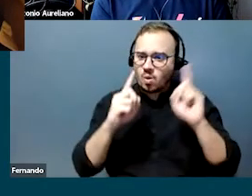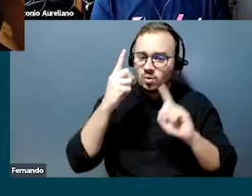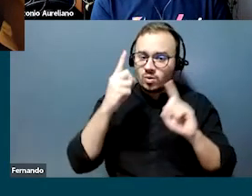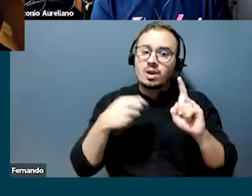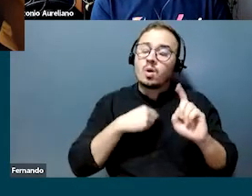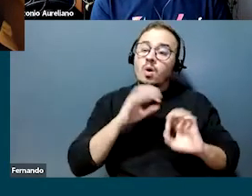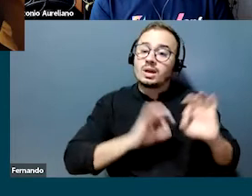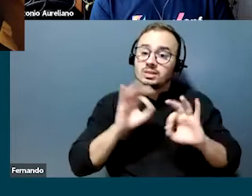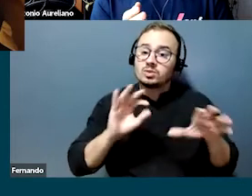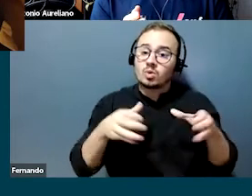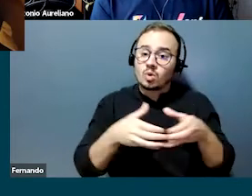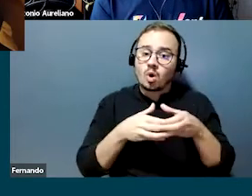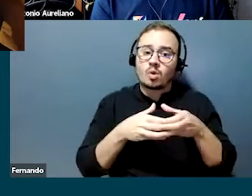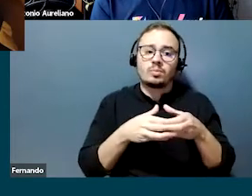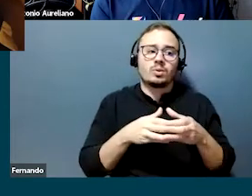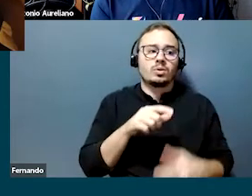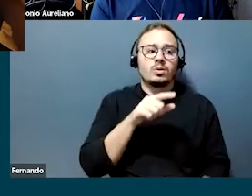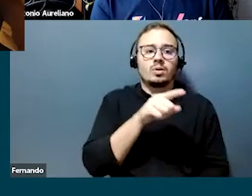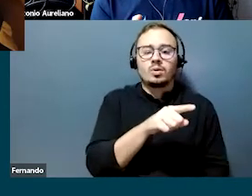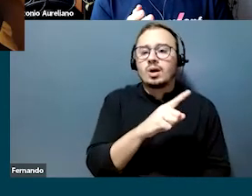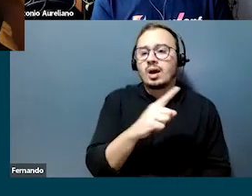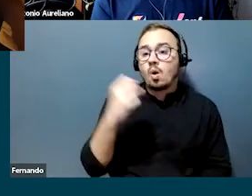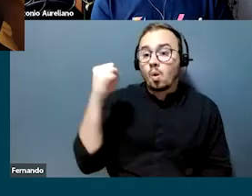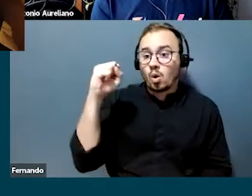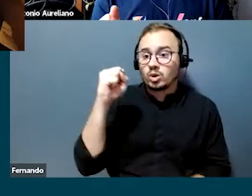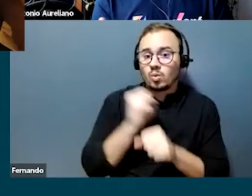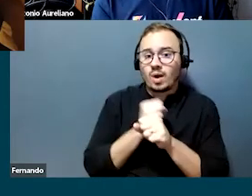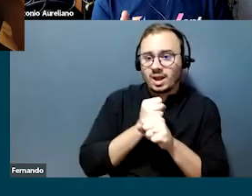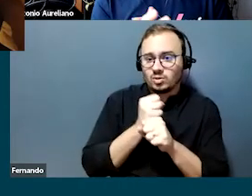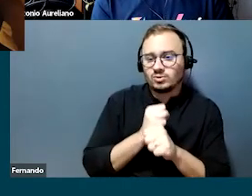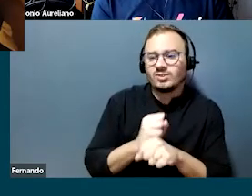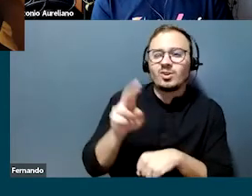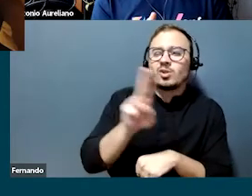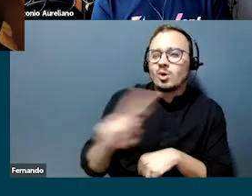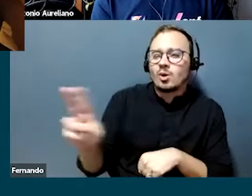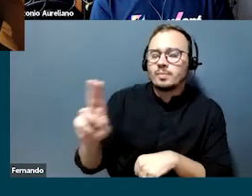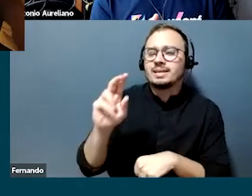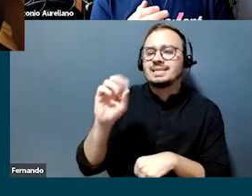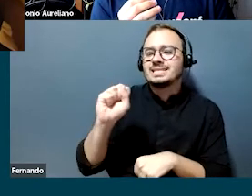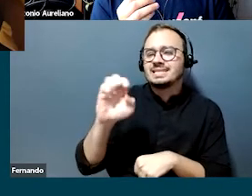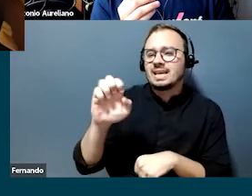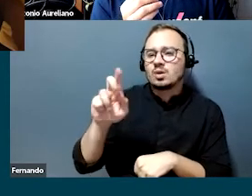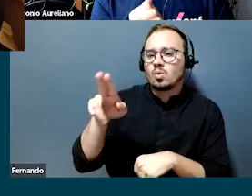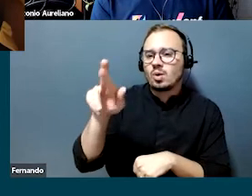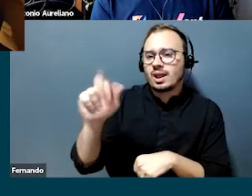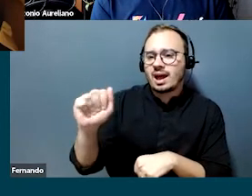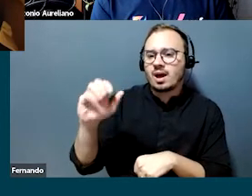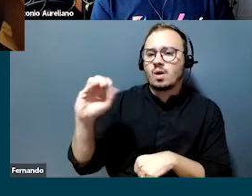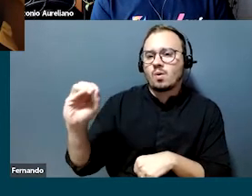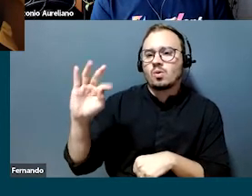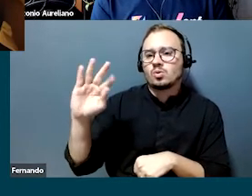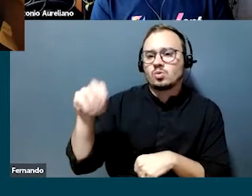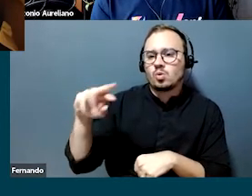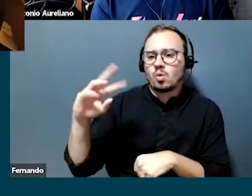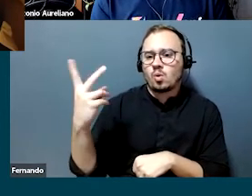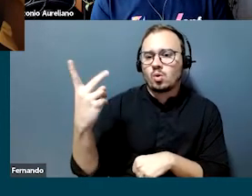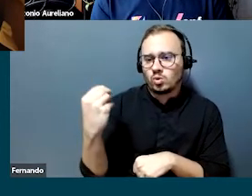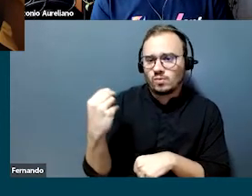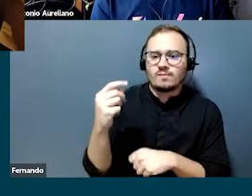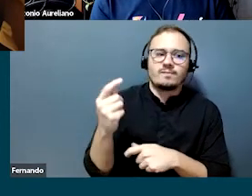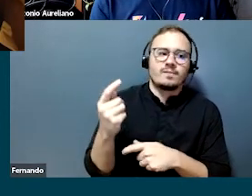bloco de carnaval há 8 anos, que se chama Seguro Tonho. Faltou criatividade no nome, eu sei. Mas o bloco ele sai da Rua da